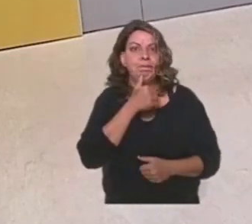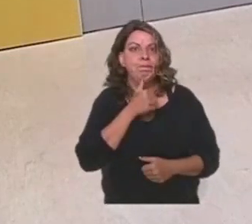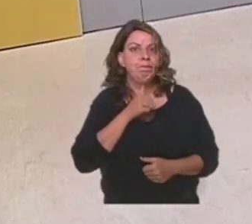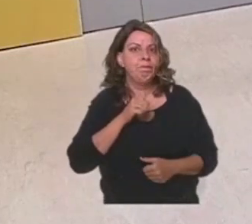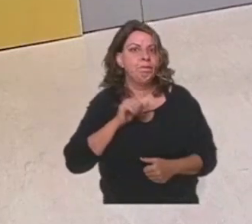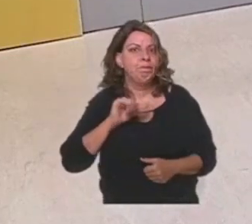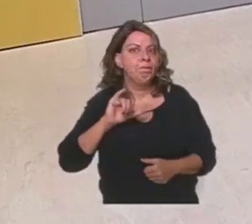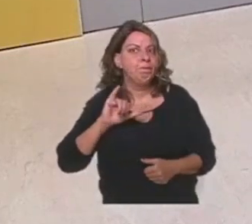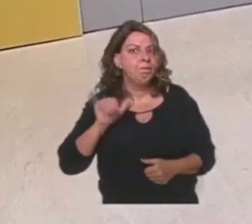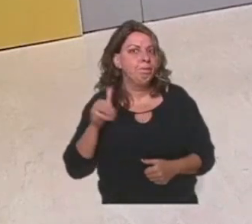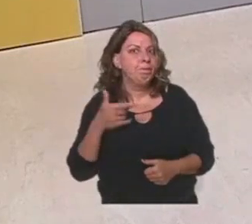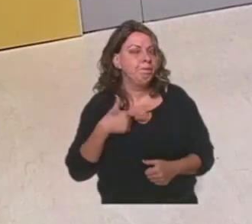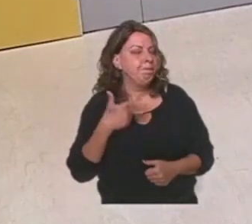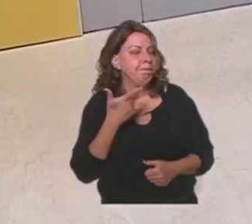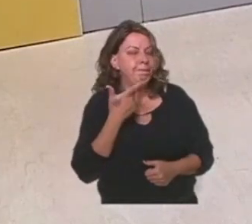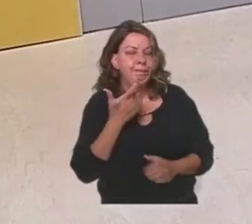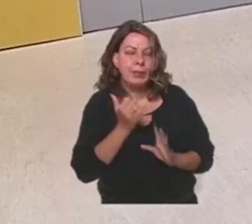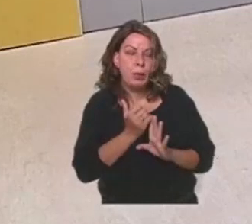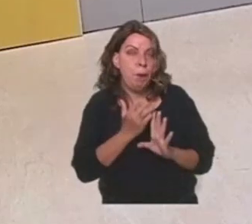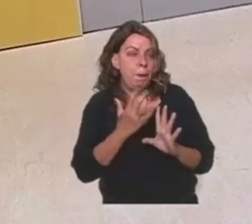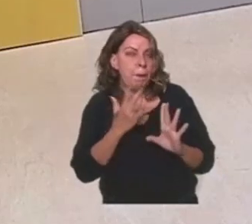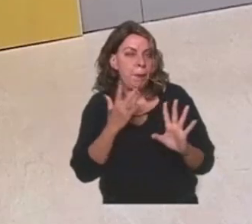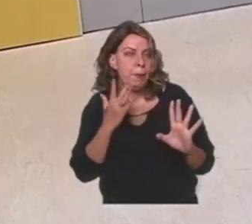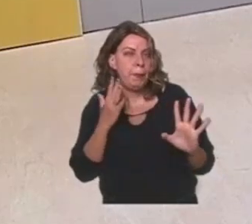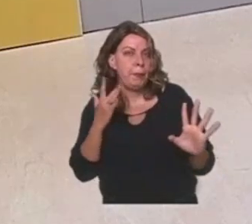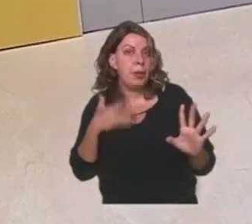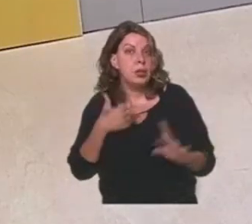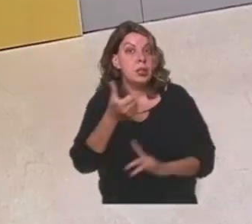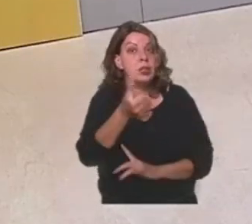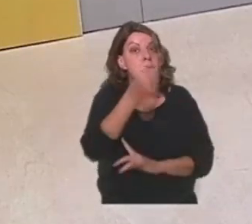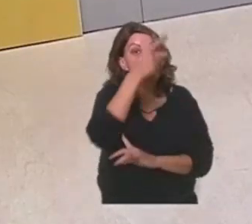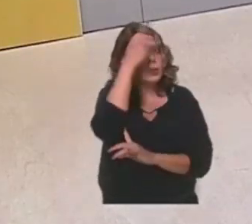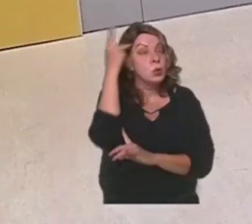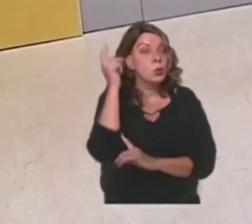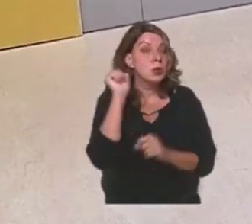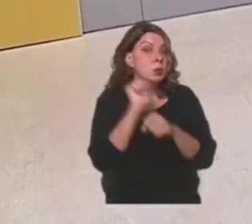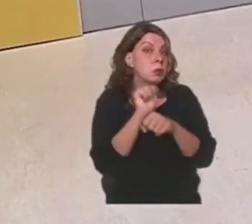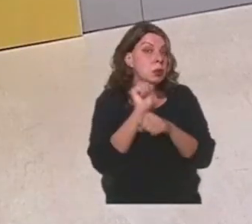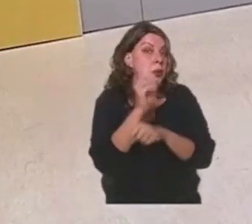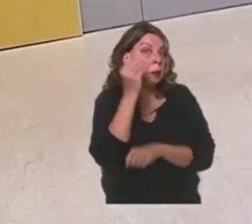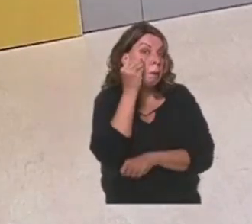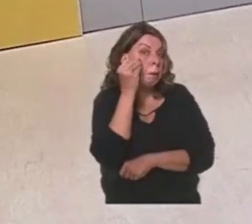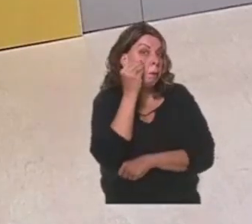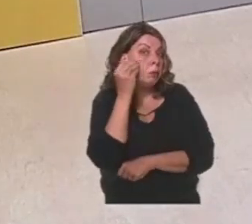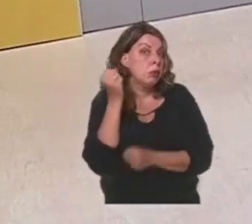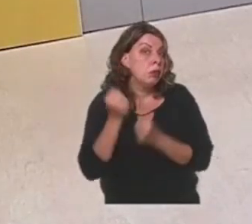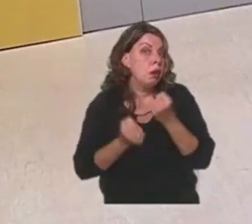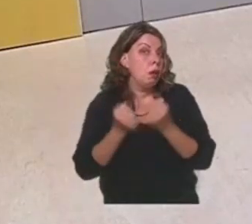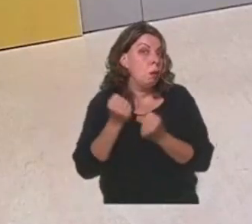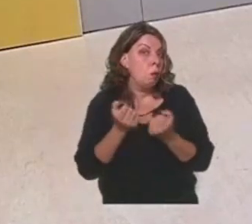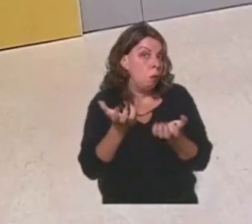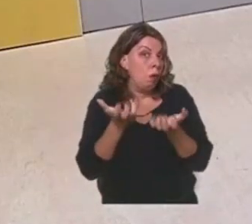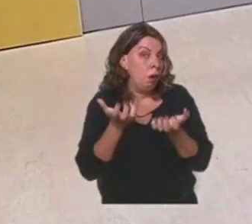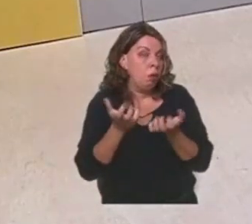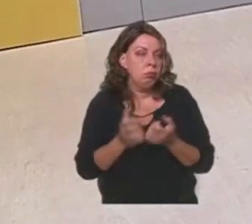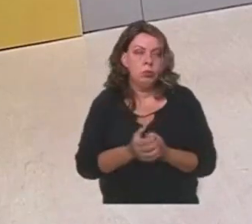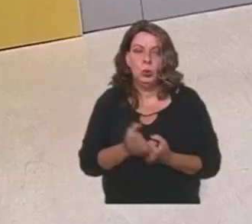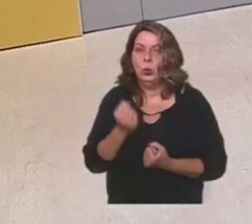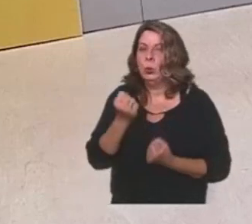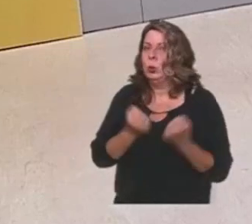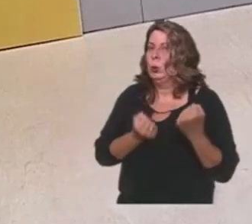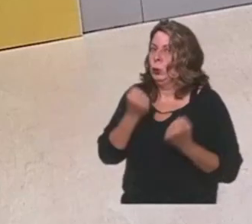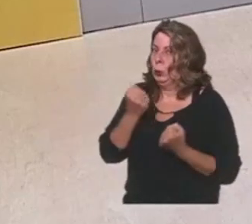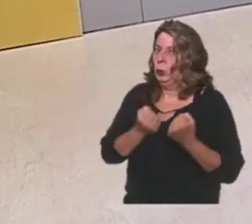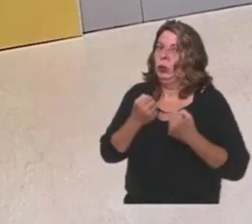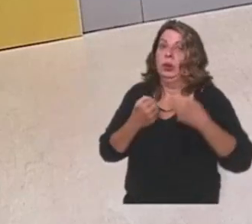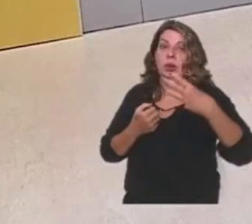Decidiu aumentar a fila. Oh. Agora são 6 títulos na expectativa aí por esse Fiat Mobi. Um carrão, terceiro